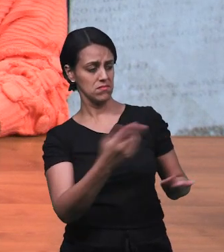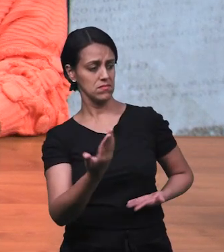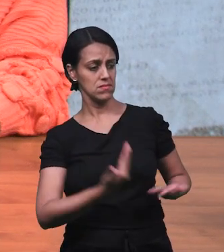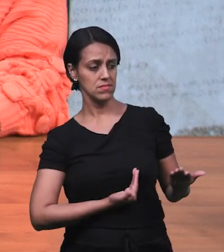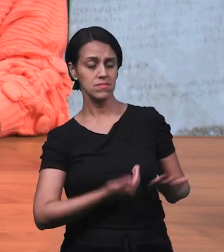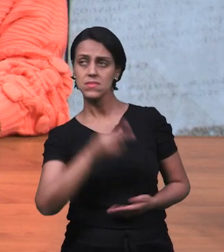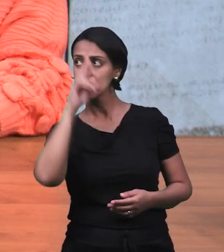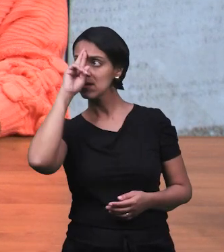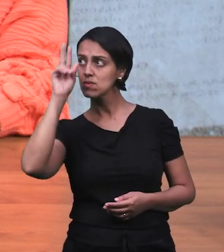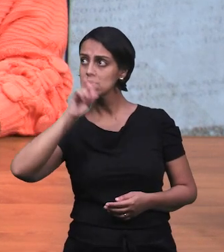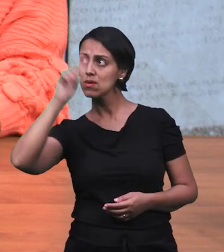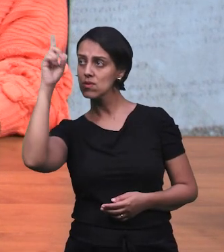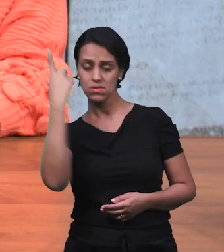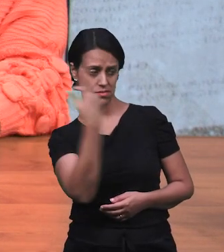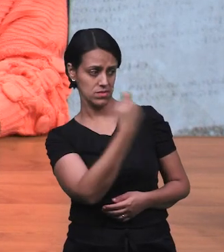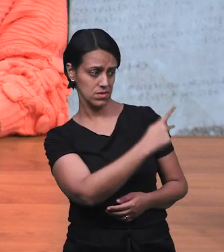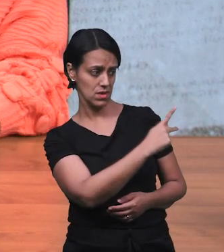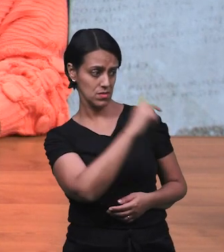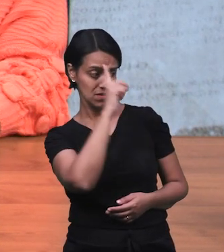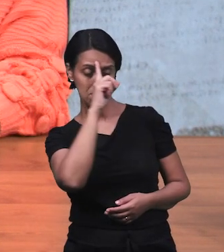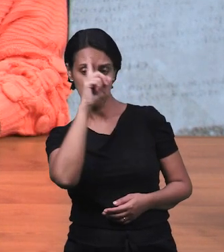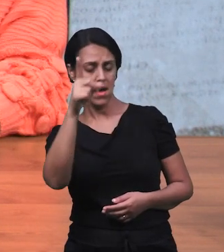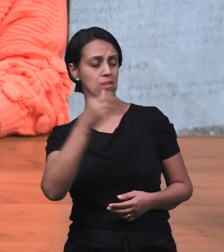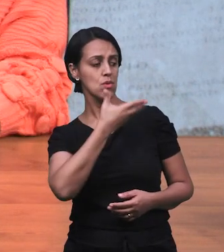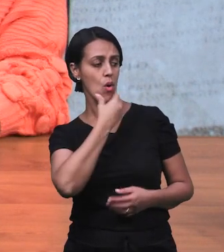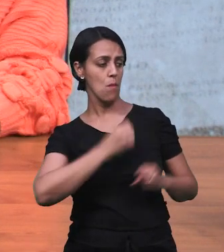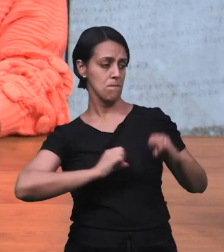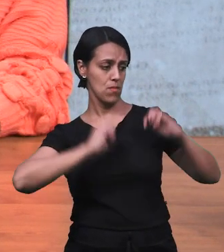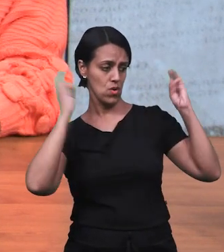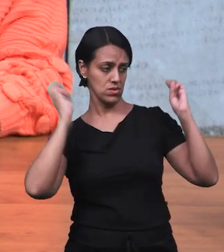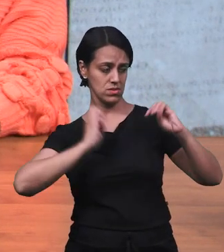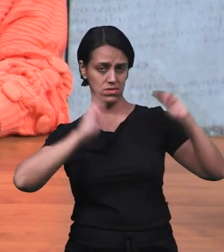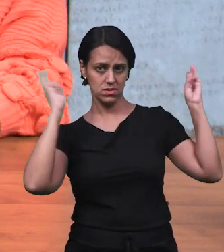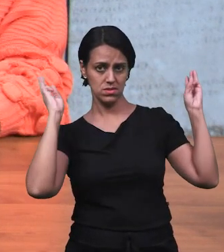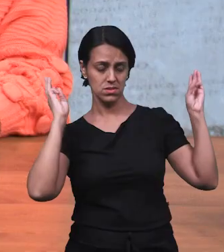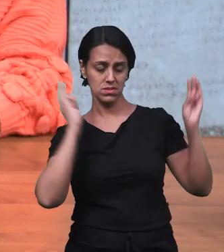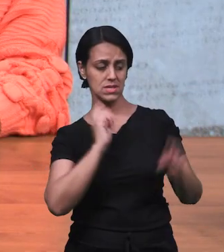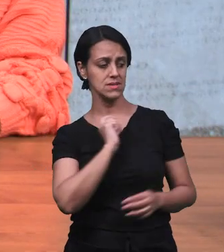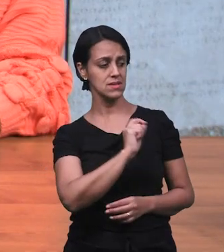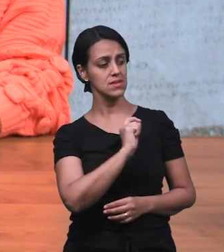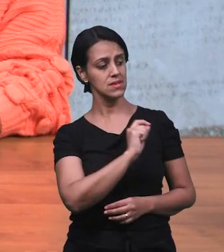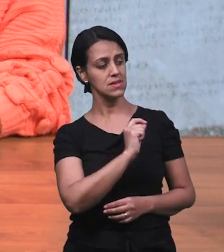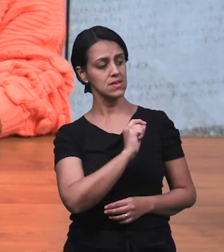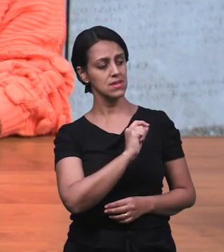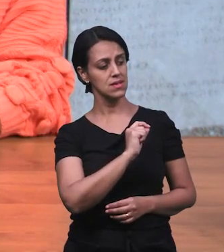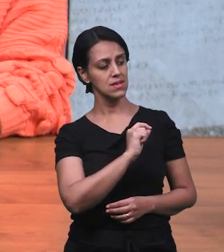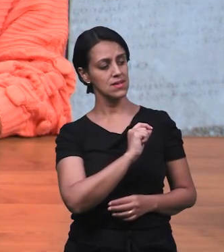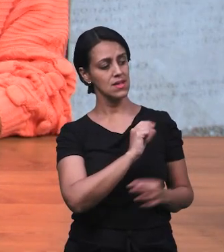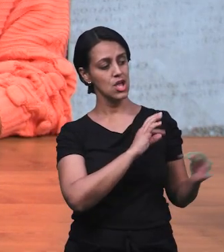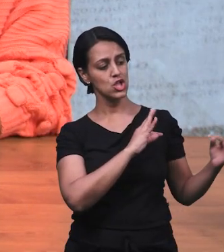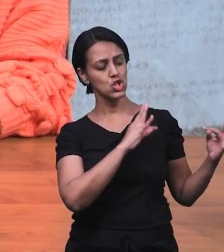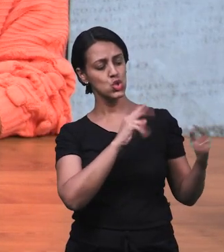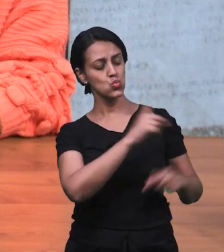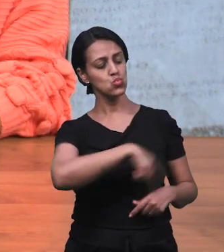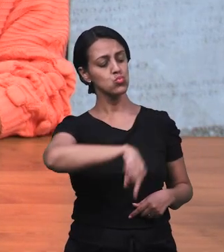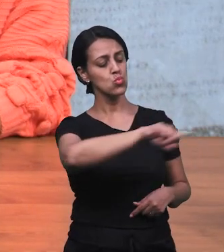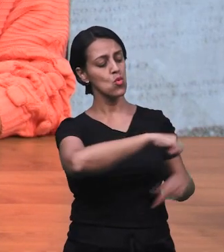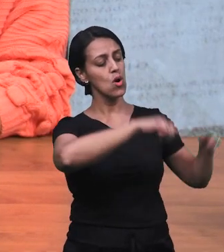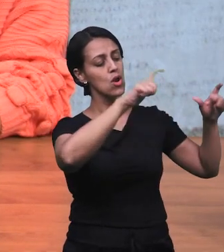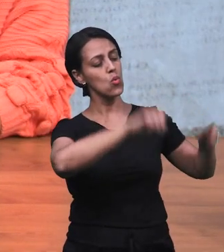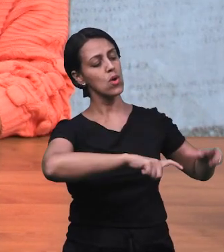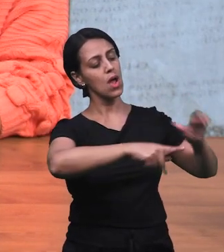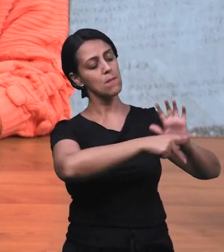teu Deus ordenou a Moisés, seu servo, que vos desse toda esta terra